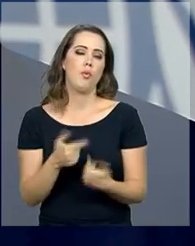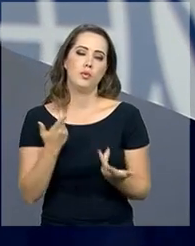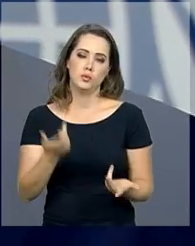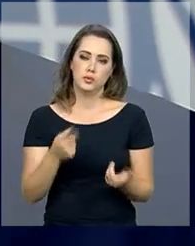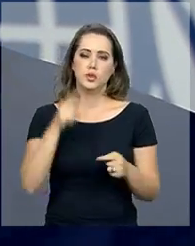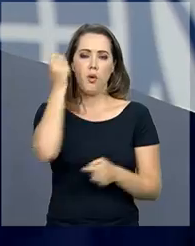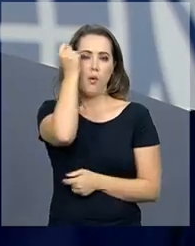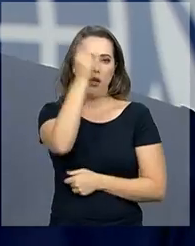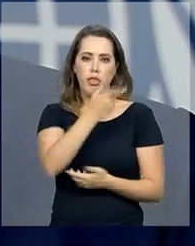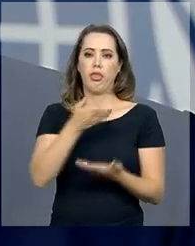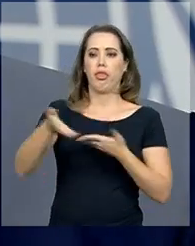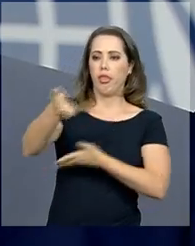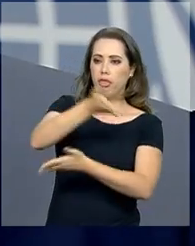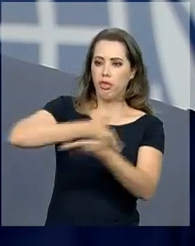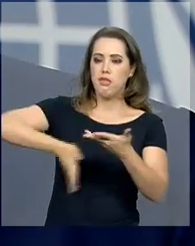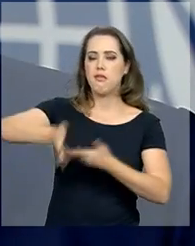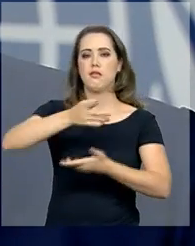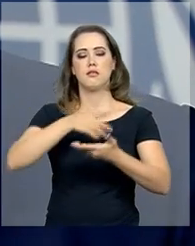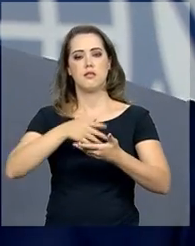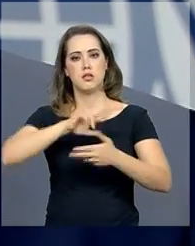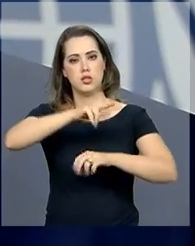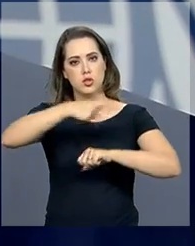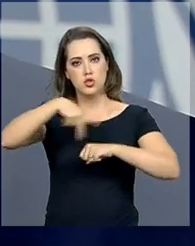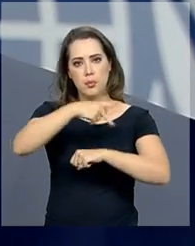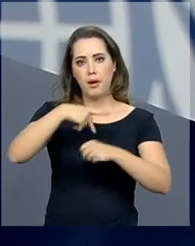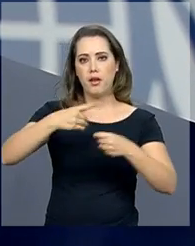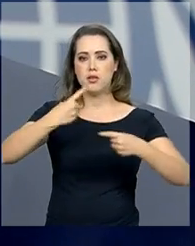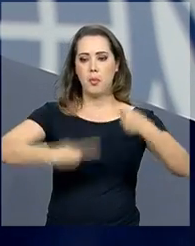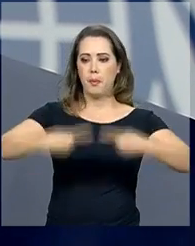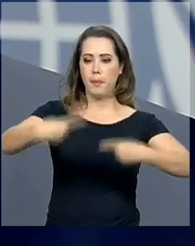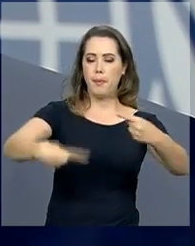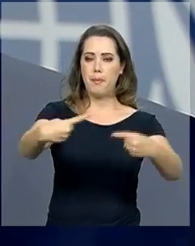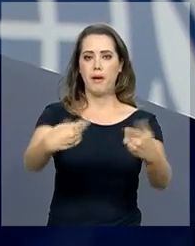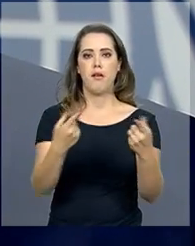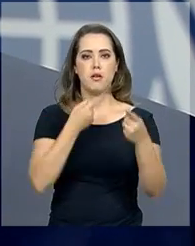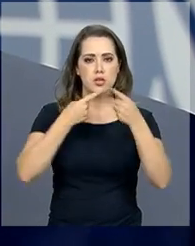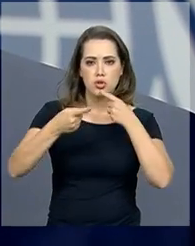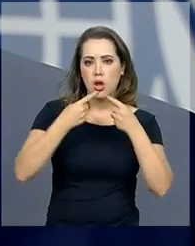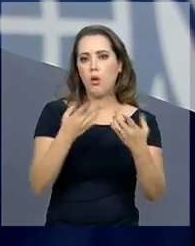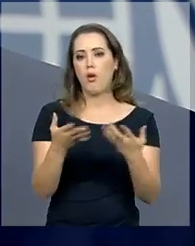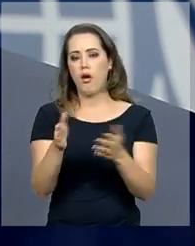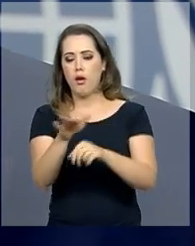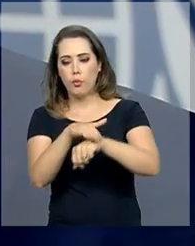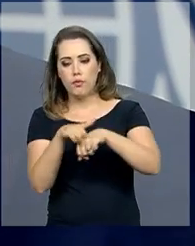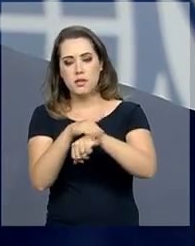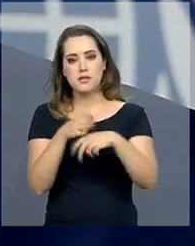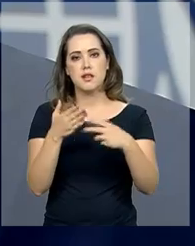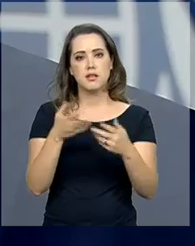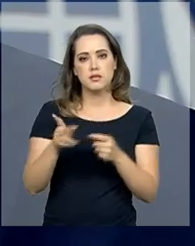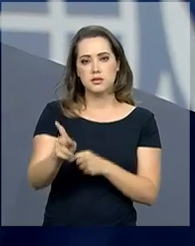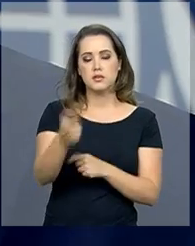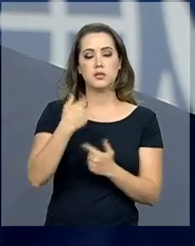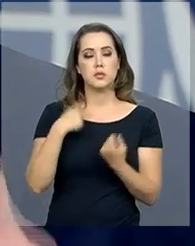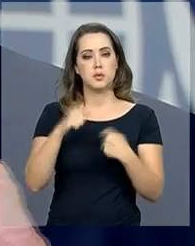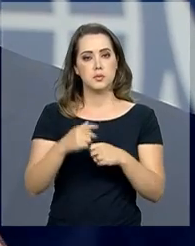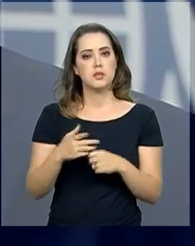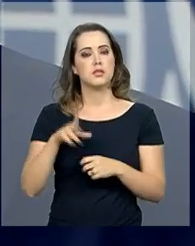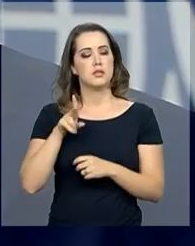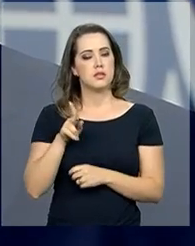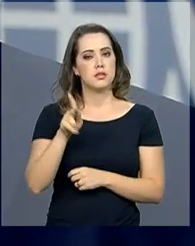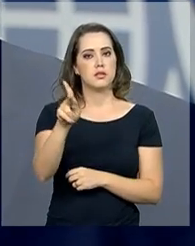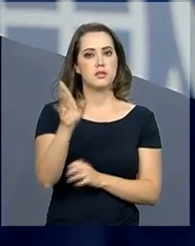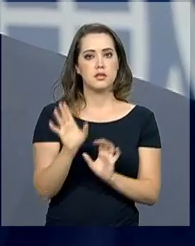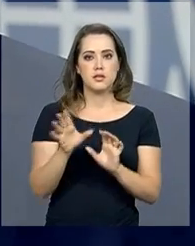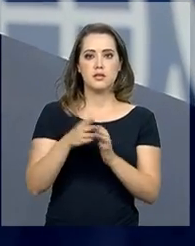multilateralismo para que haja uma um diálogo muito produtivo né e digo eu sempre isso tem que ser feito pela via diplomática e